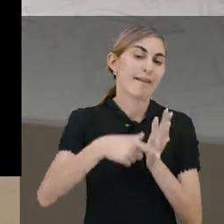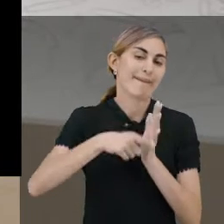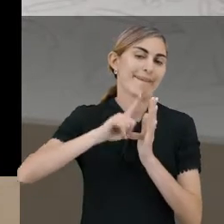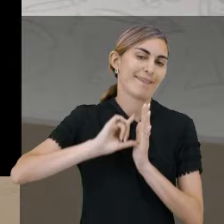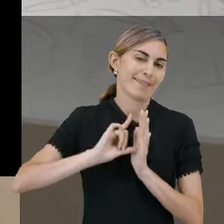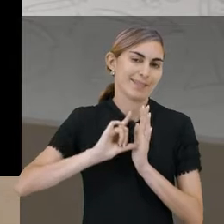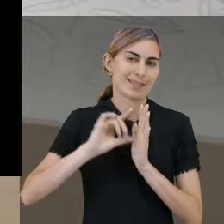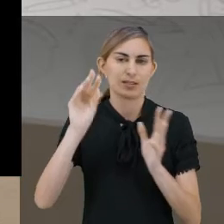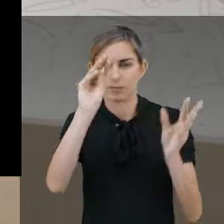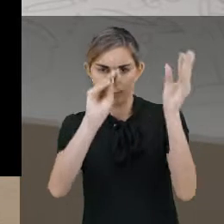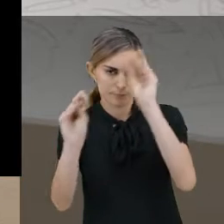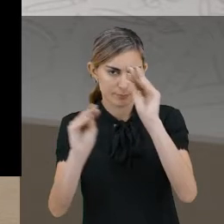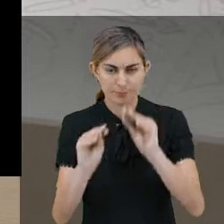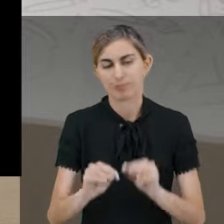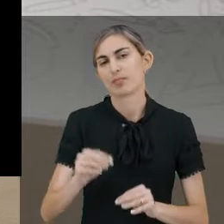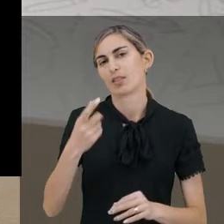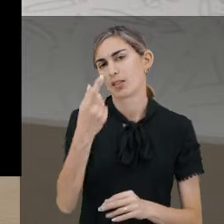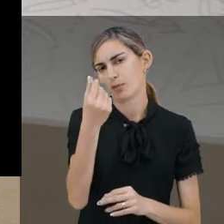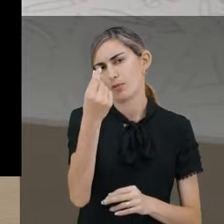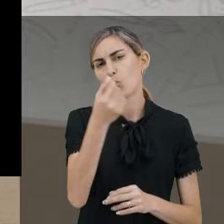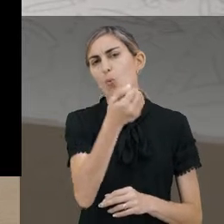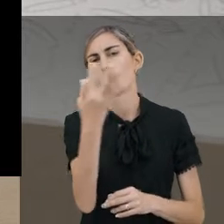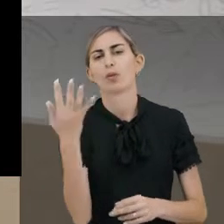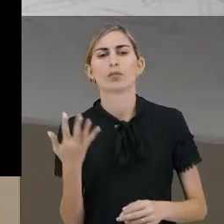setados anteriormente através desse método